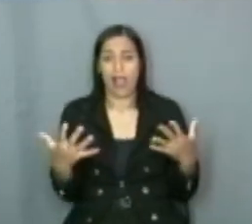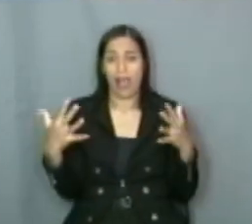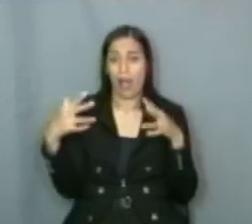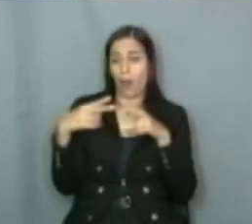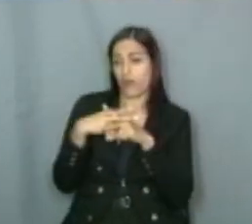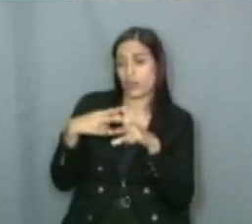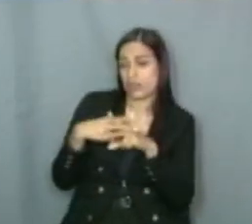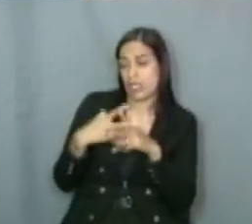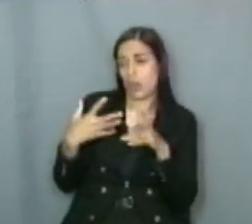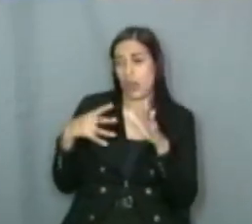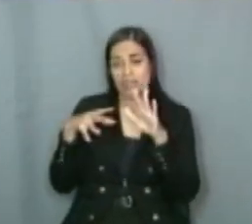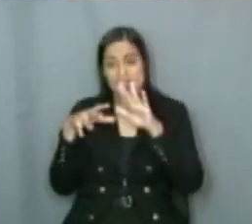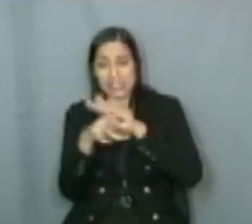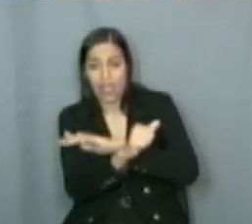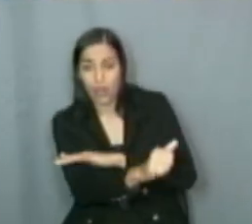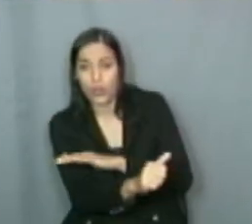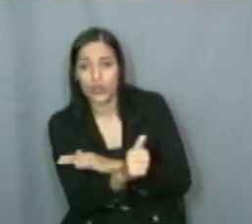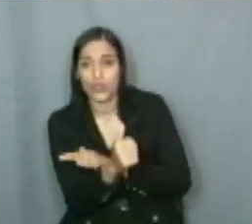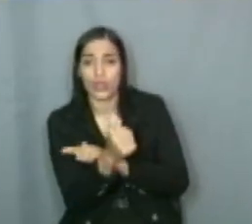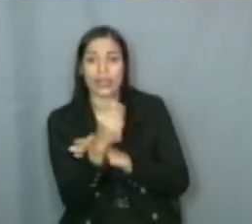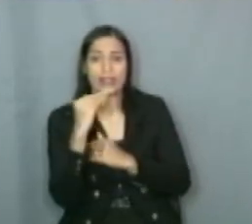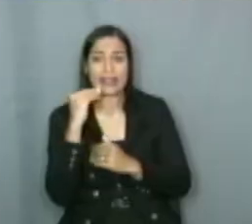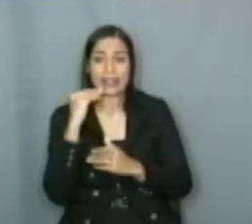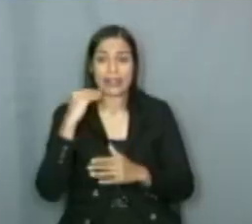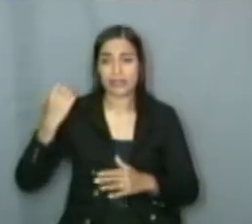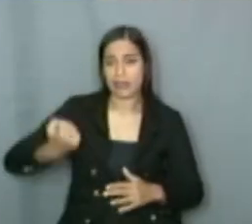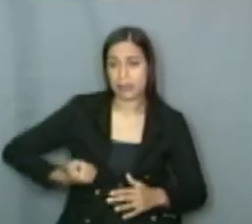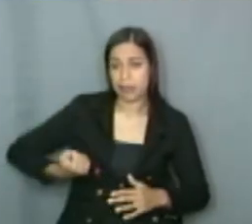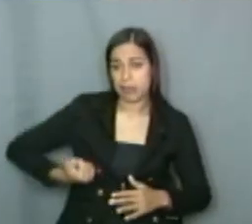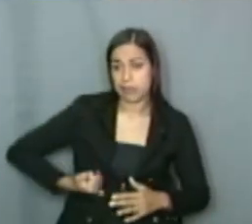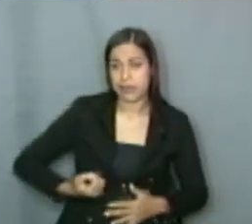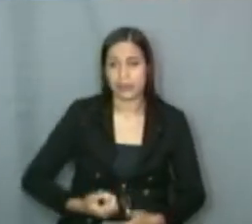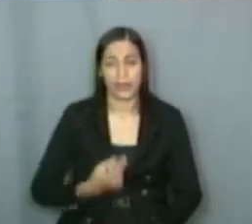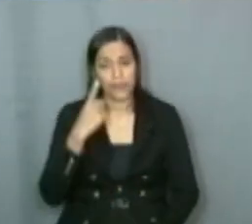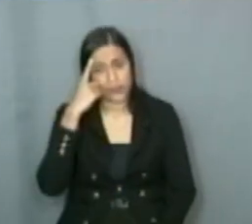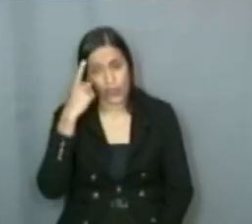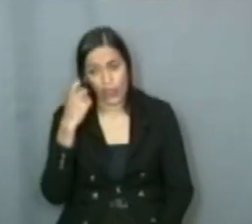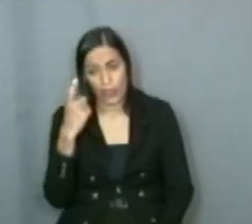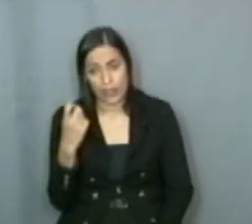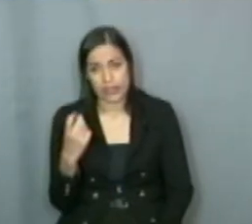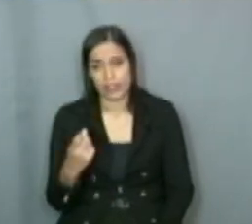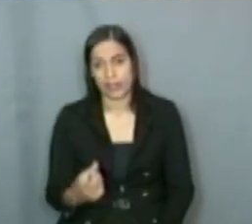assalto. Teve tentativa de esfaqueamento um dia desse. E aí?